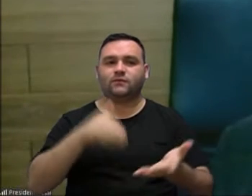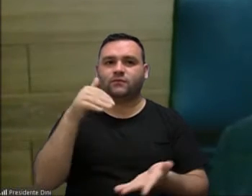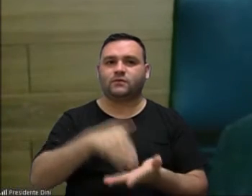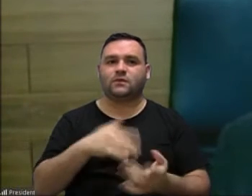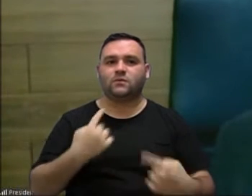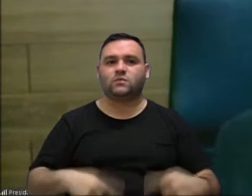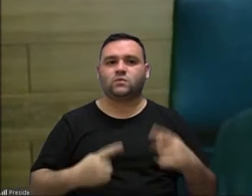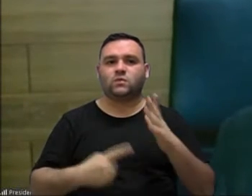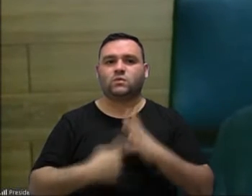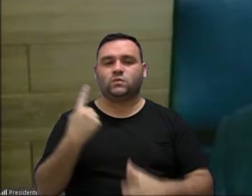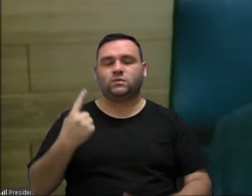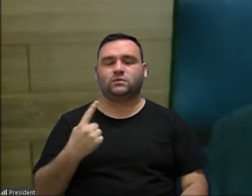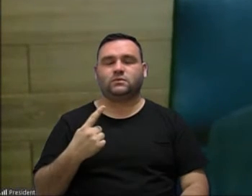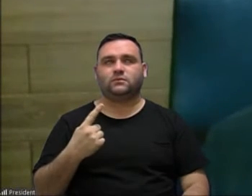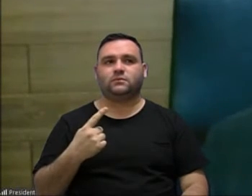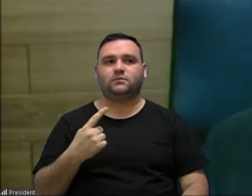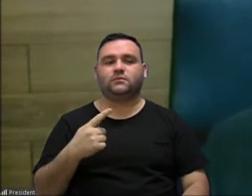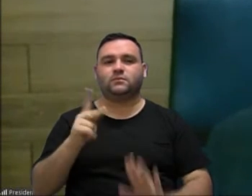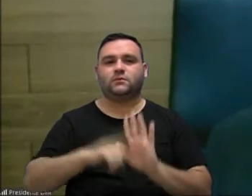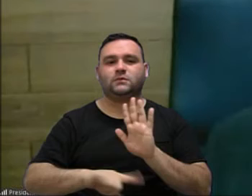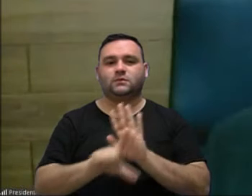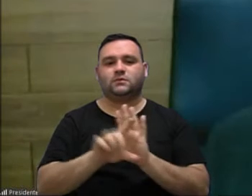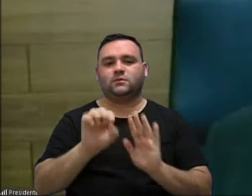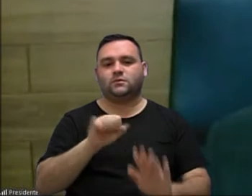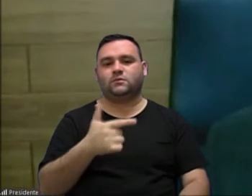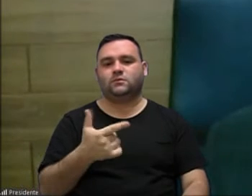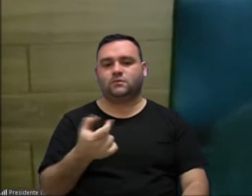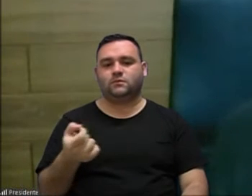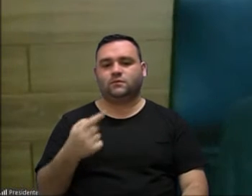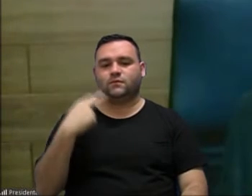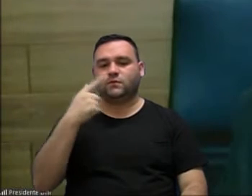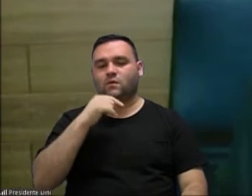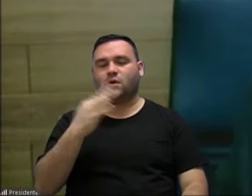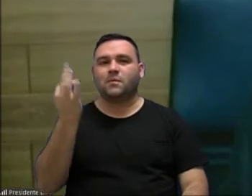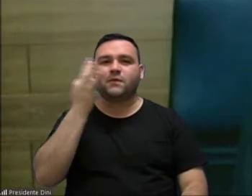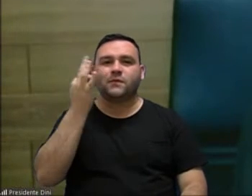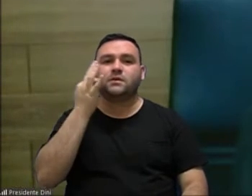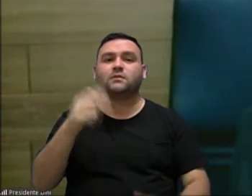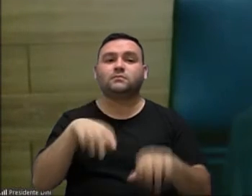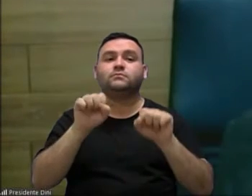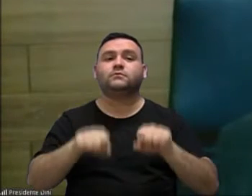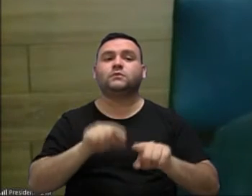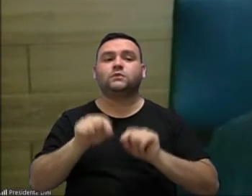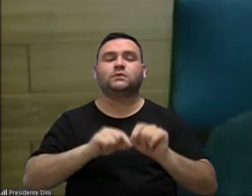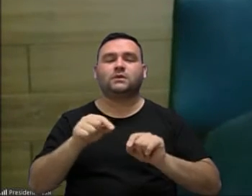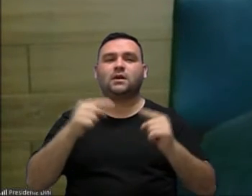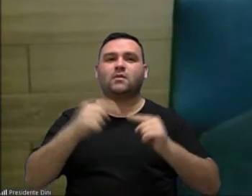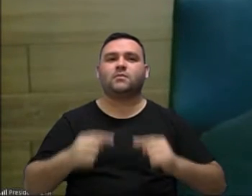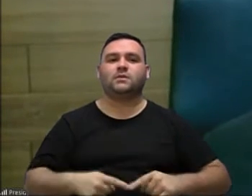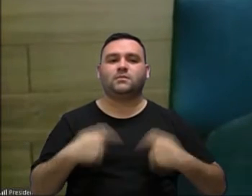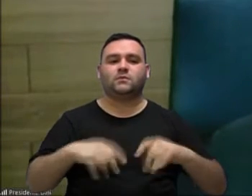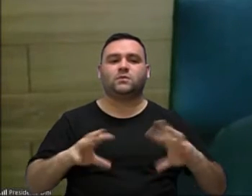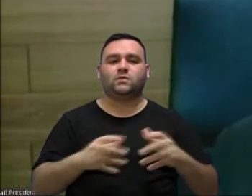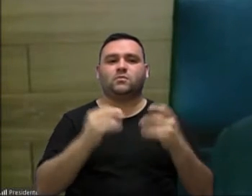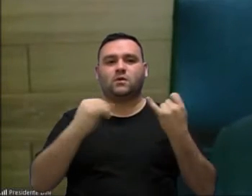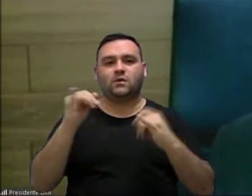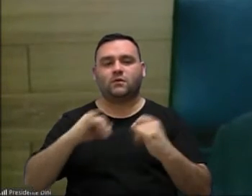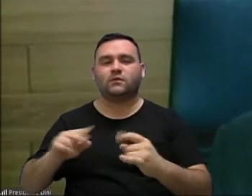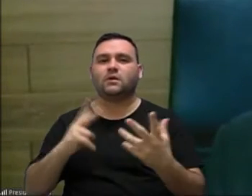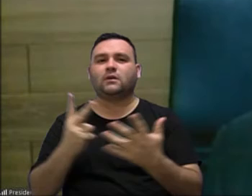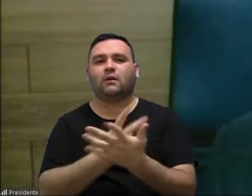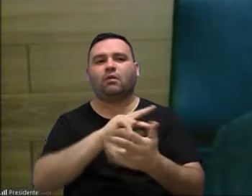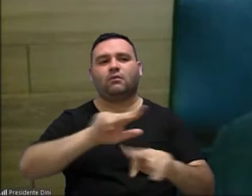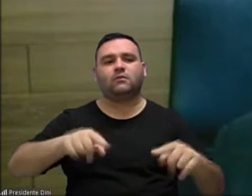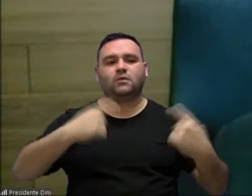discussão única projeto de lei 8 de 2020 vereador Fernando Alves Boadil reconhece e reclamenta a instalação de comitês de prevenção e solução de